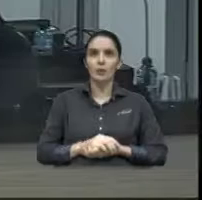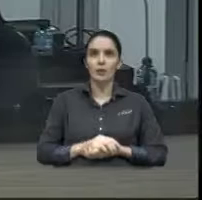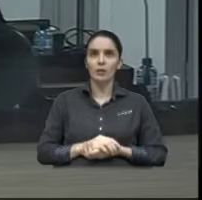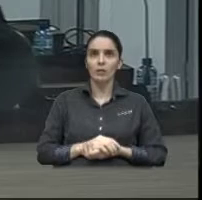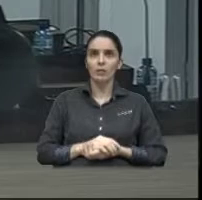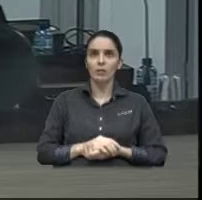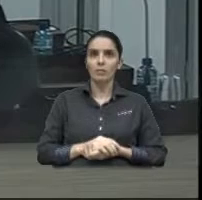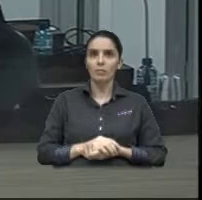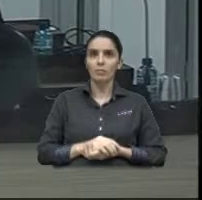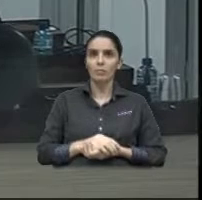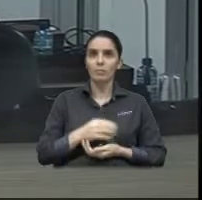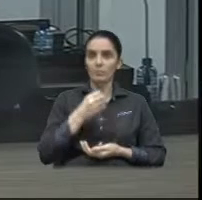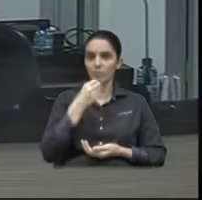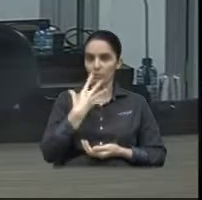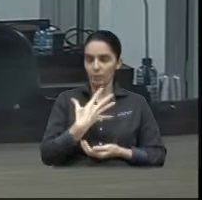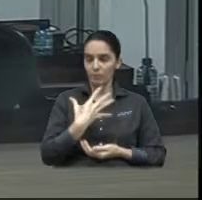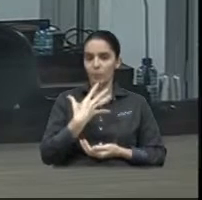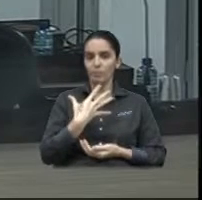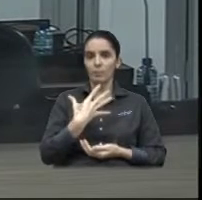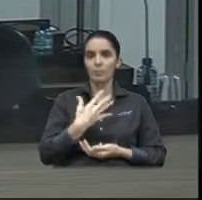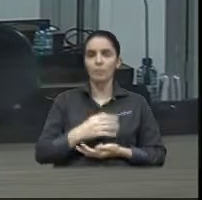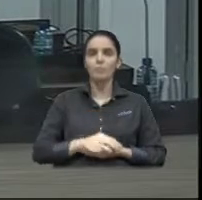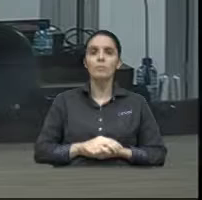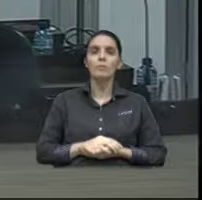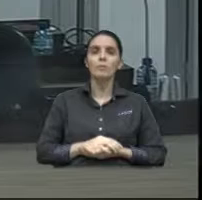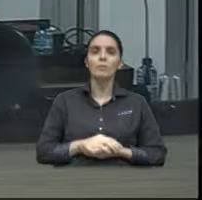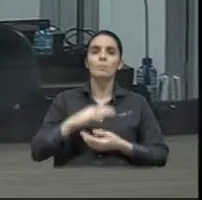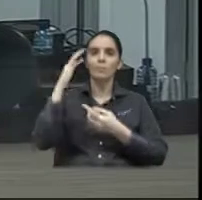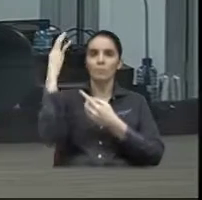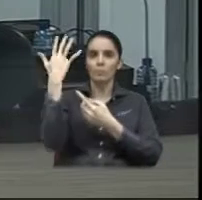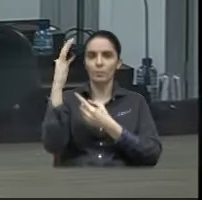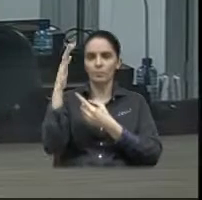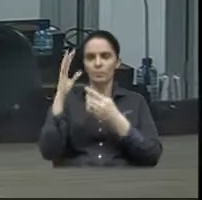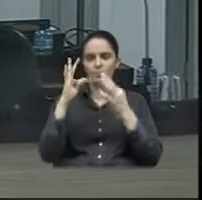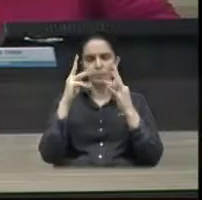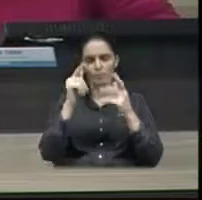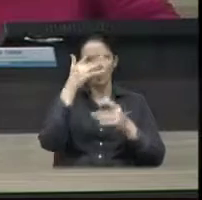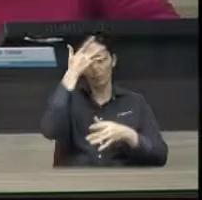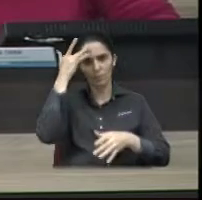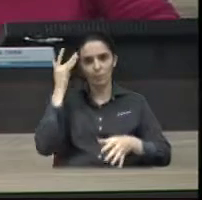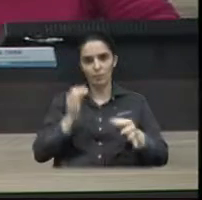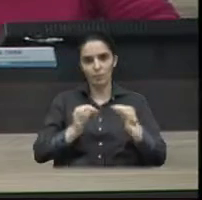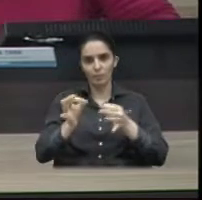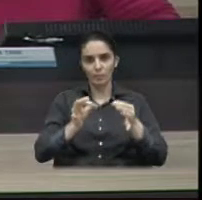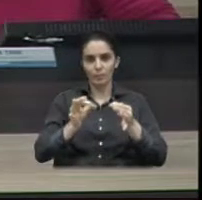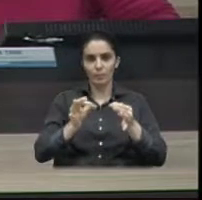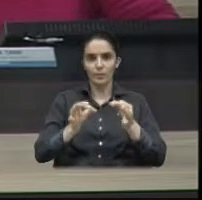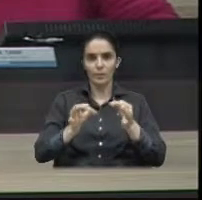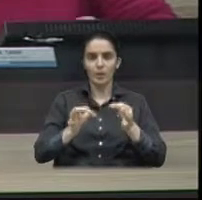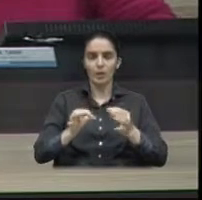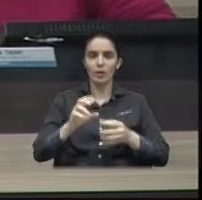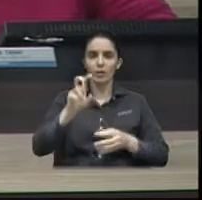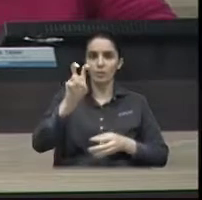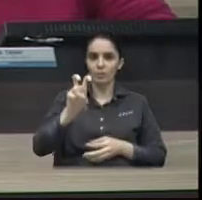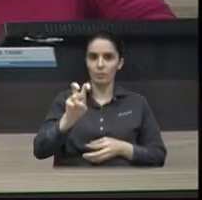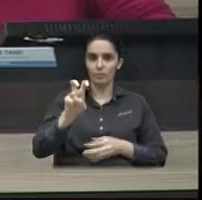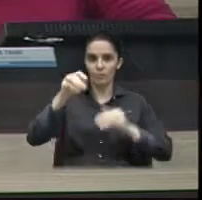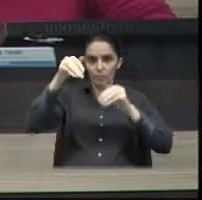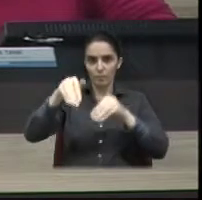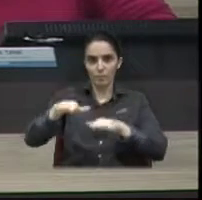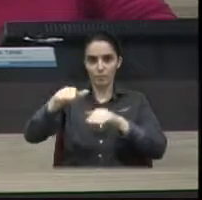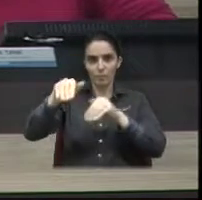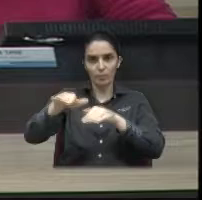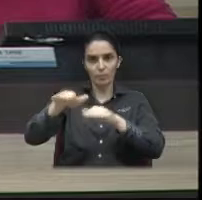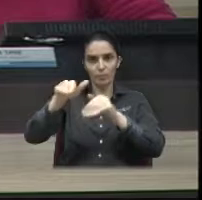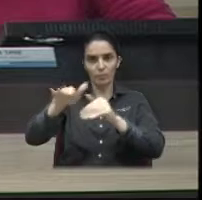eu não tive condições, mas parabenizando a todos os organizadores pela 5ª Marcha para Jesus, e